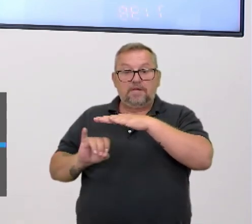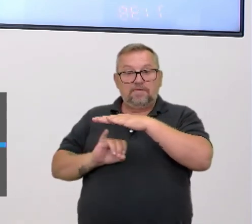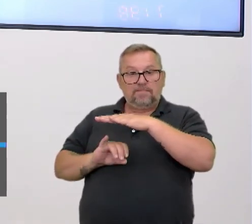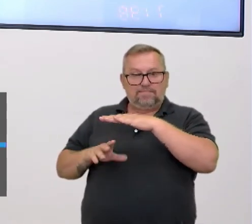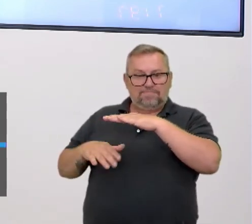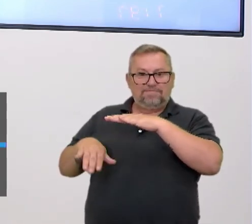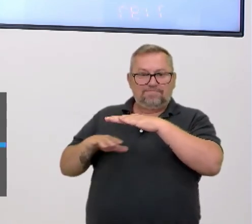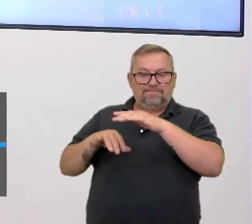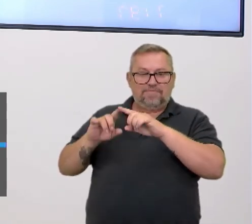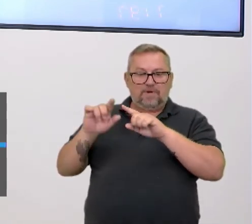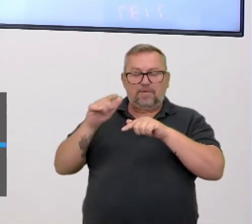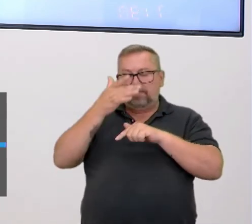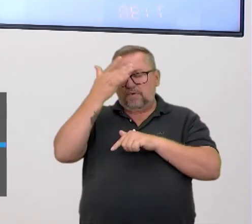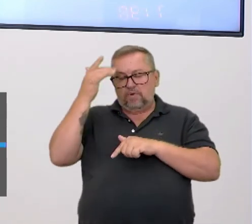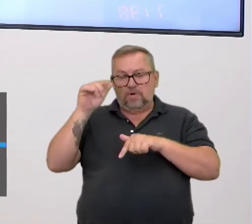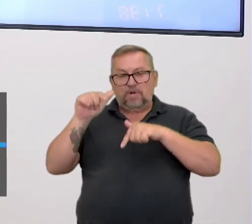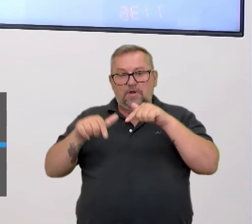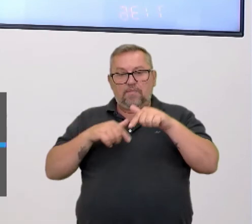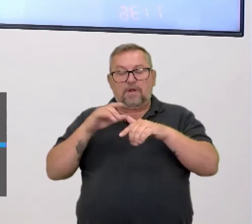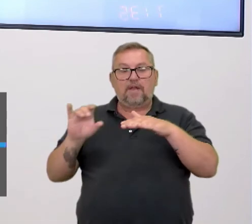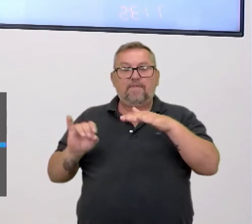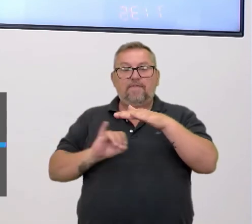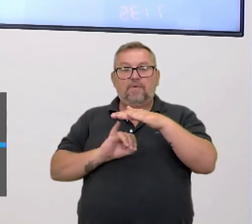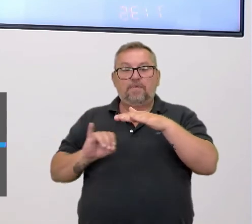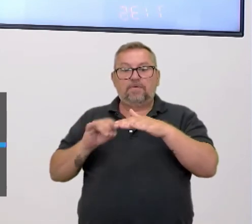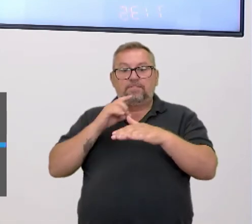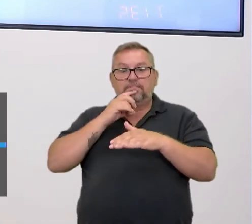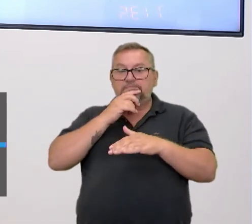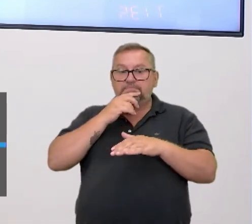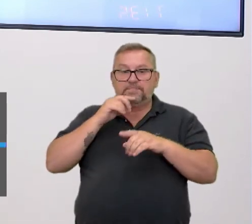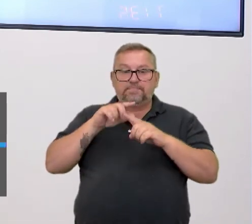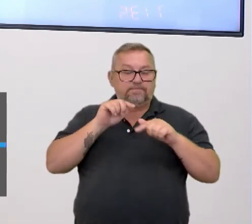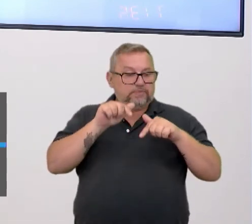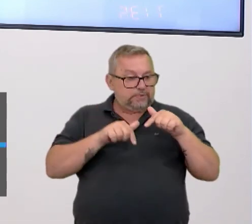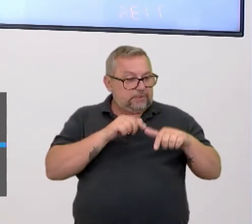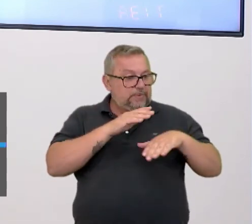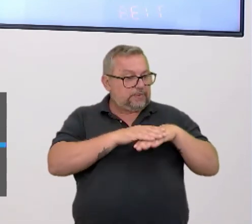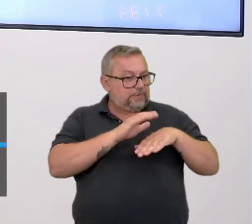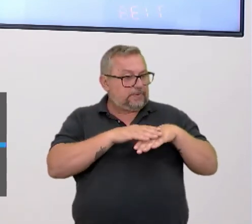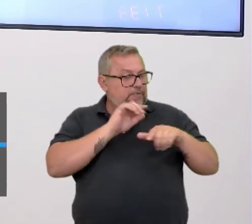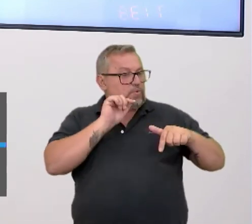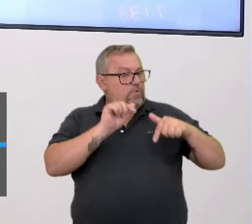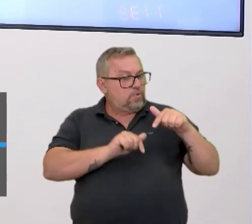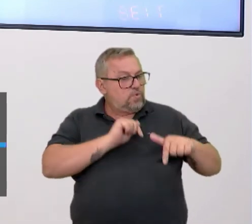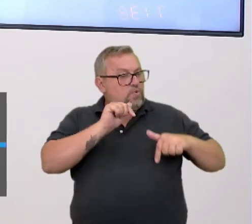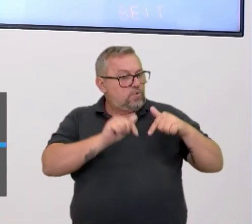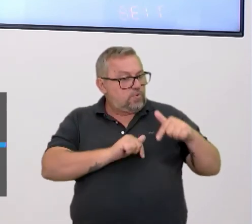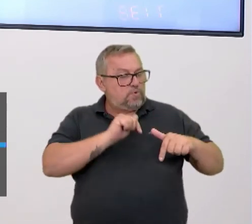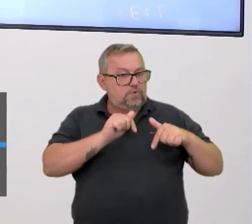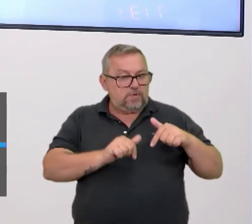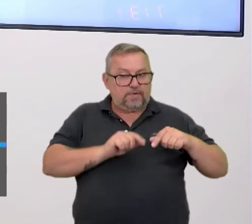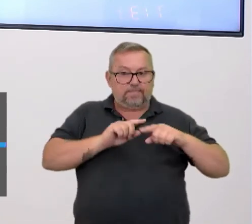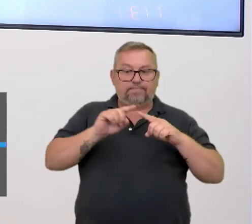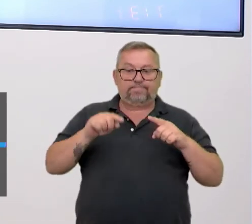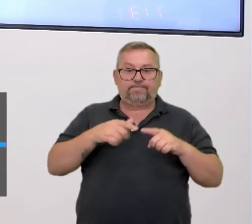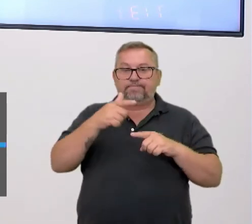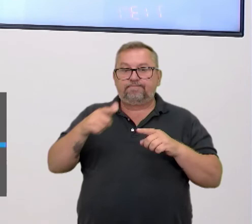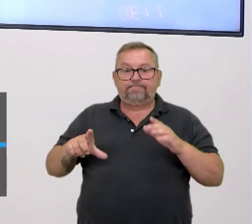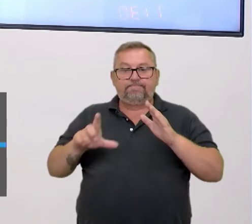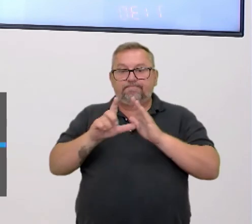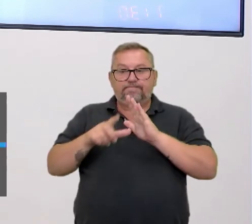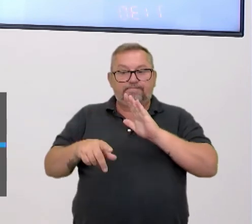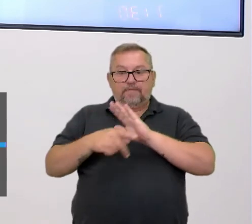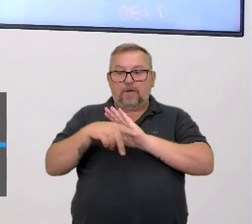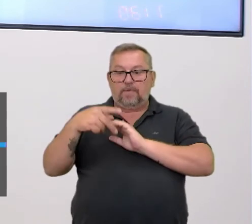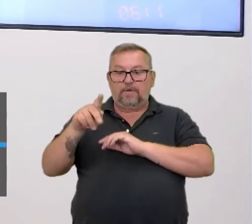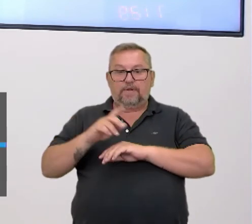é um trabalhador informal, então é aquele cara que está lá no mercado de trabalho, e daí a diferença de emprego e